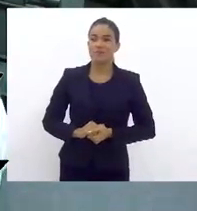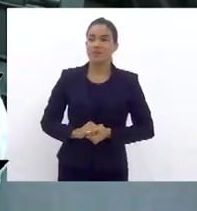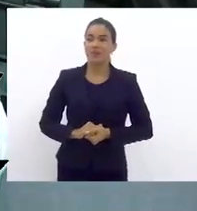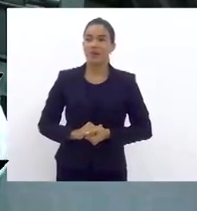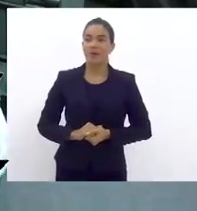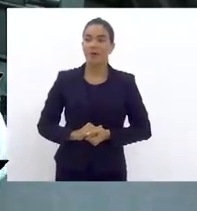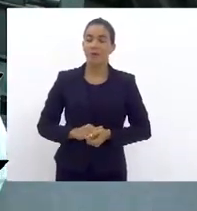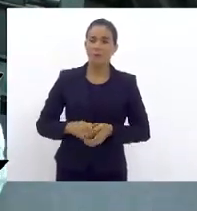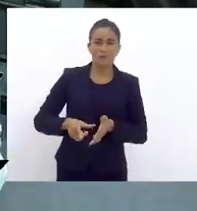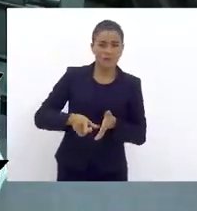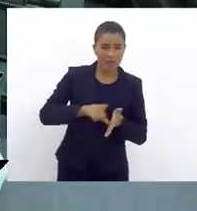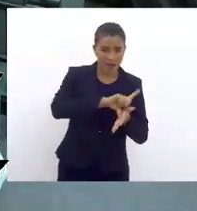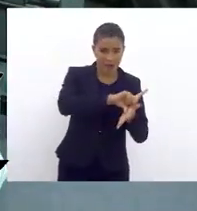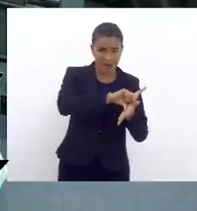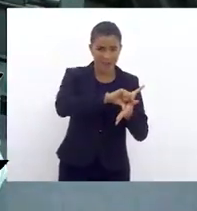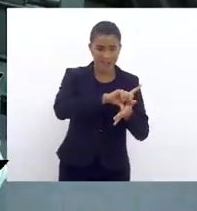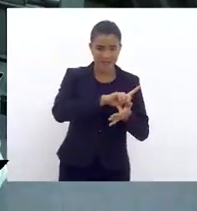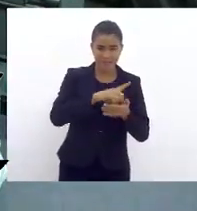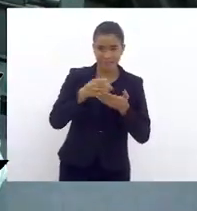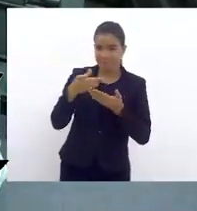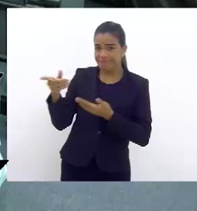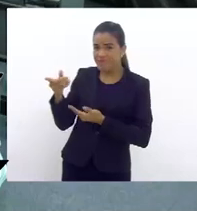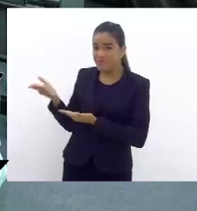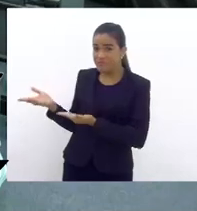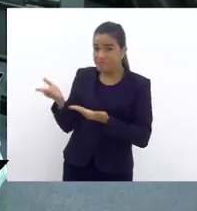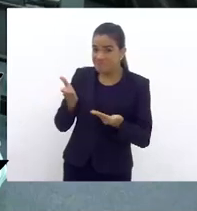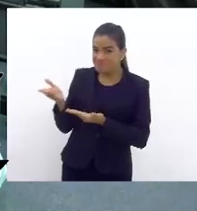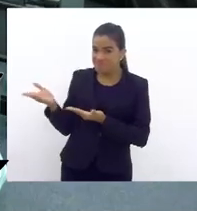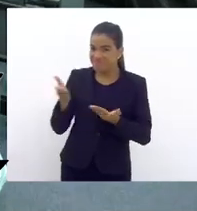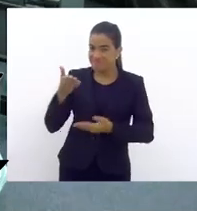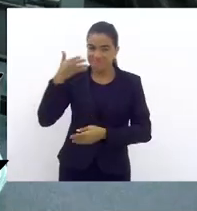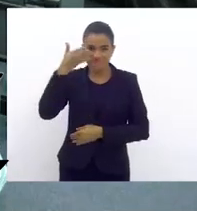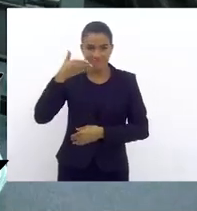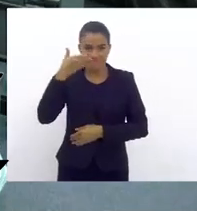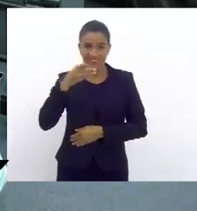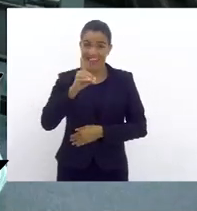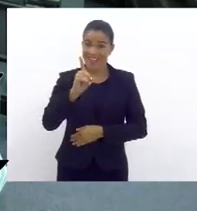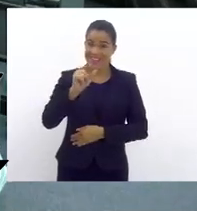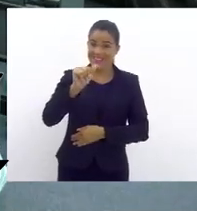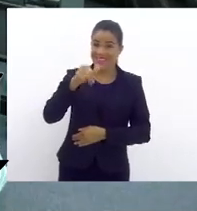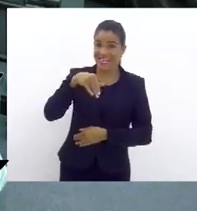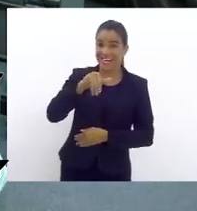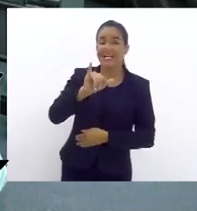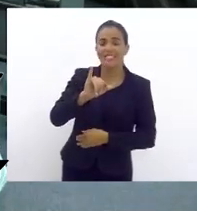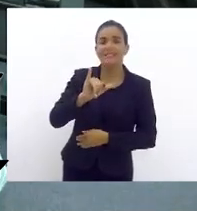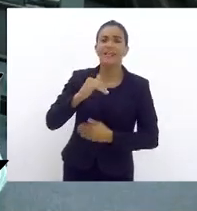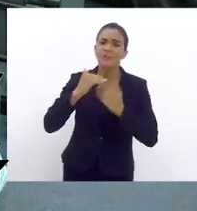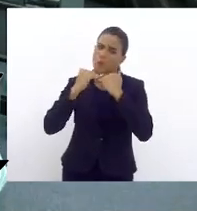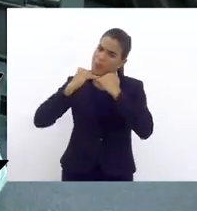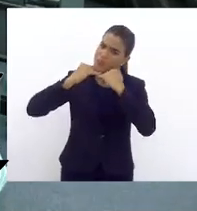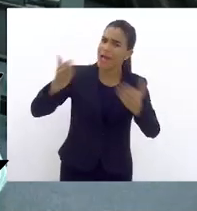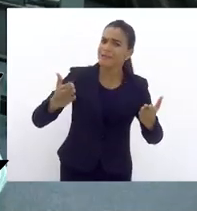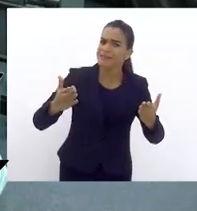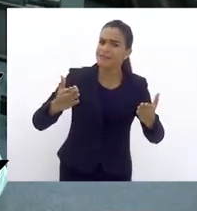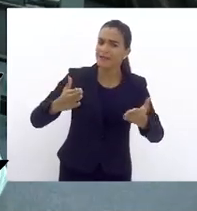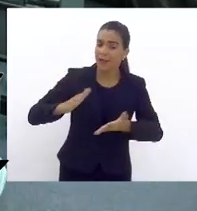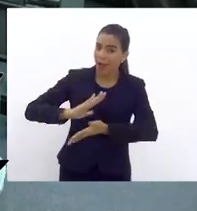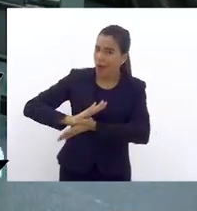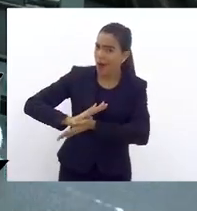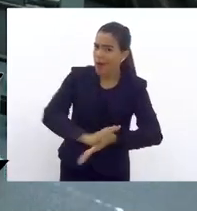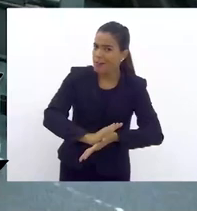abrir a fala para as danes e que estão dando um dane-se ao racismo